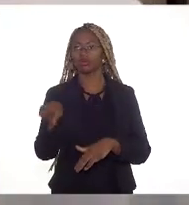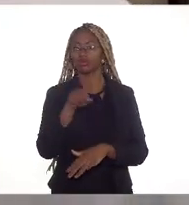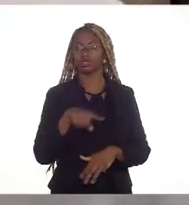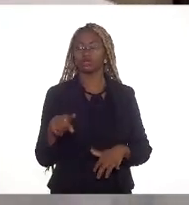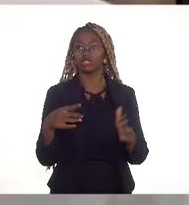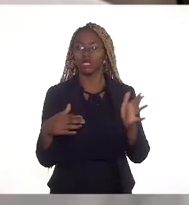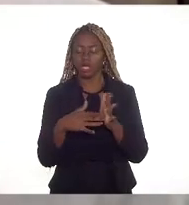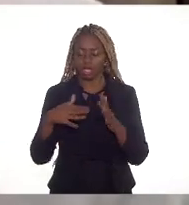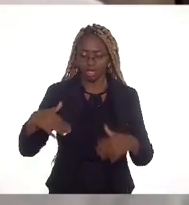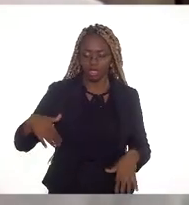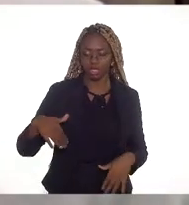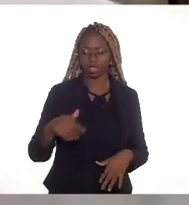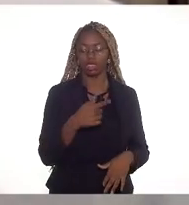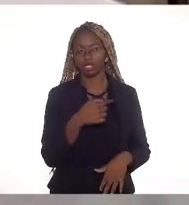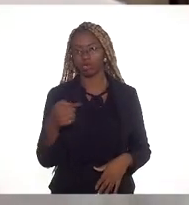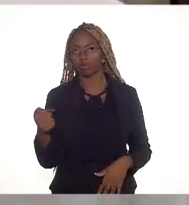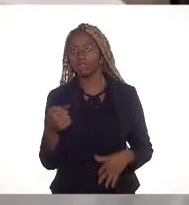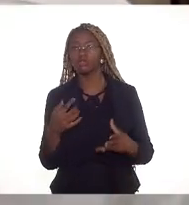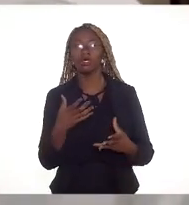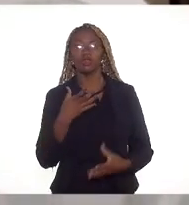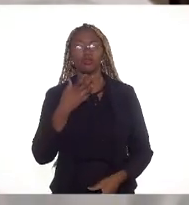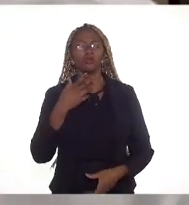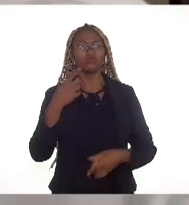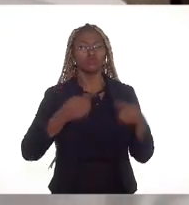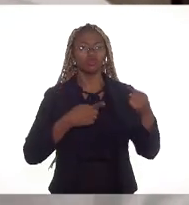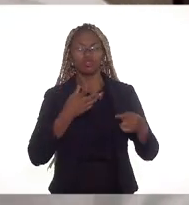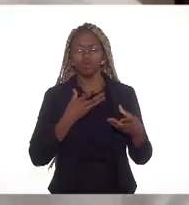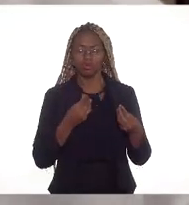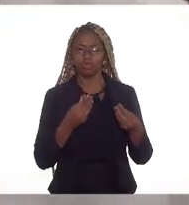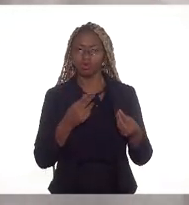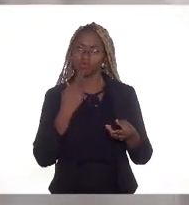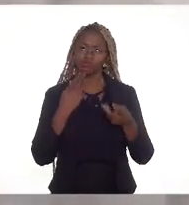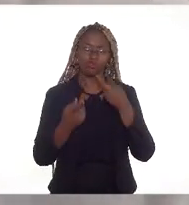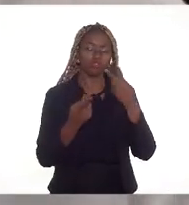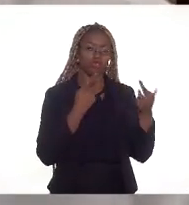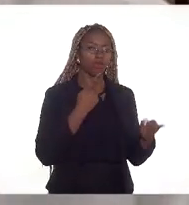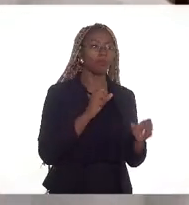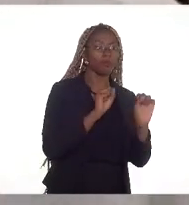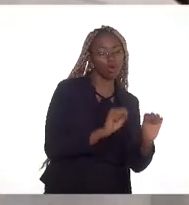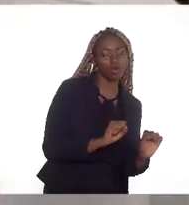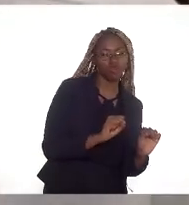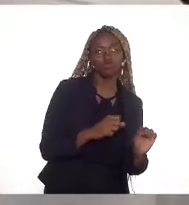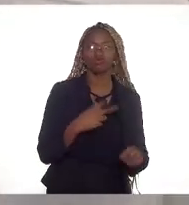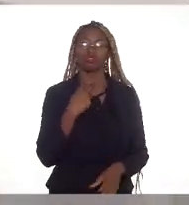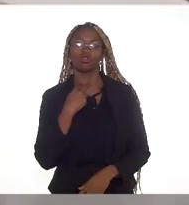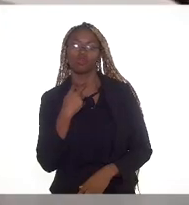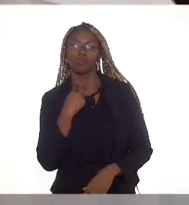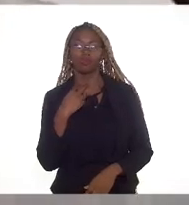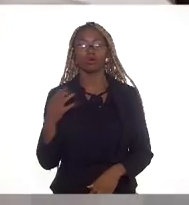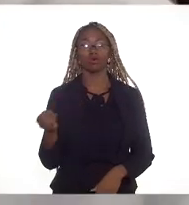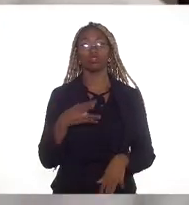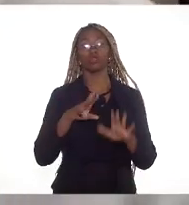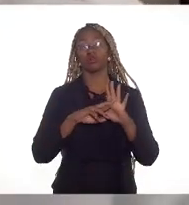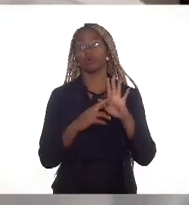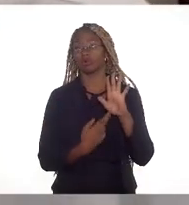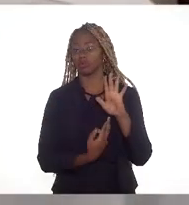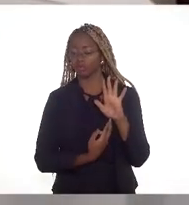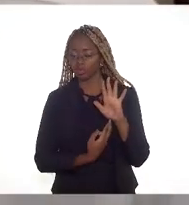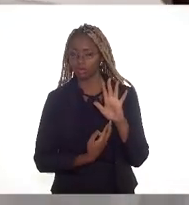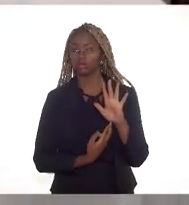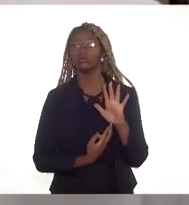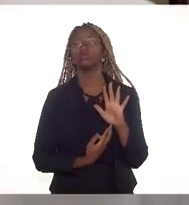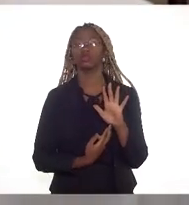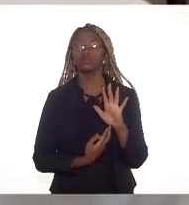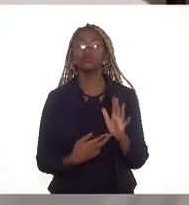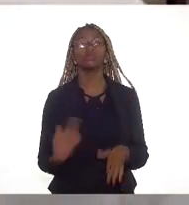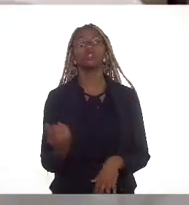últimas semanas, muito se falou sobre o que pode, o que não pode no novo regime. É a